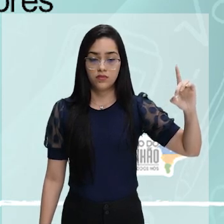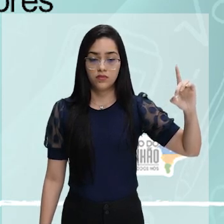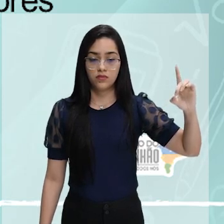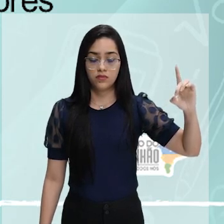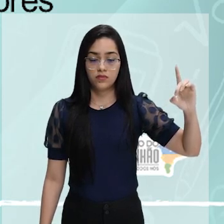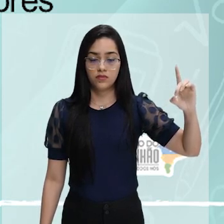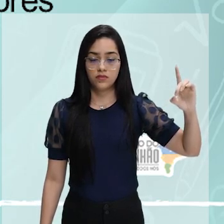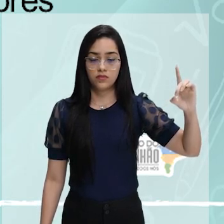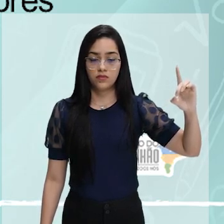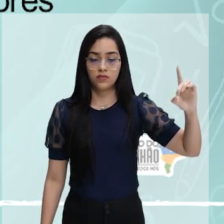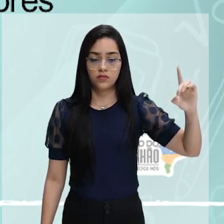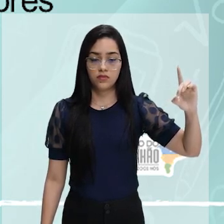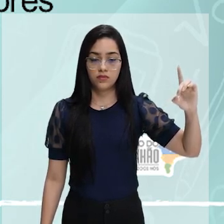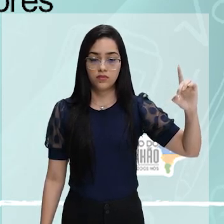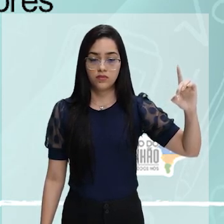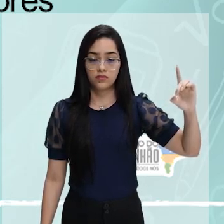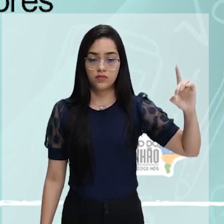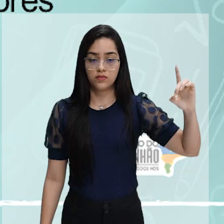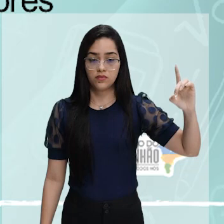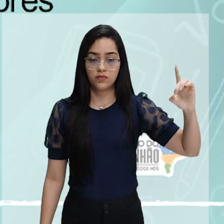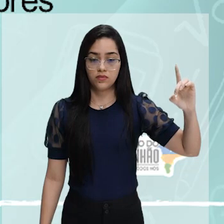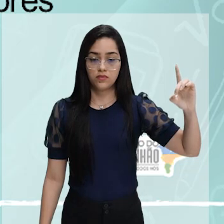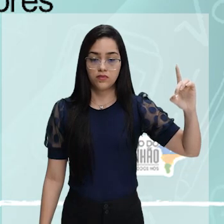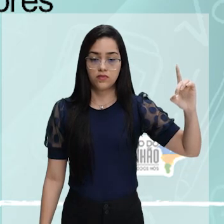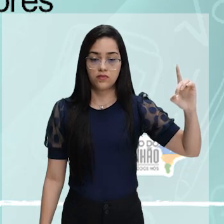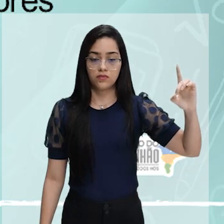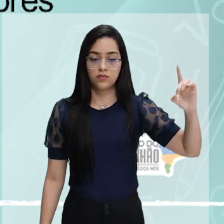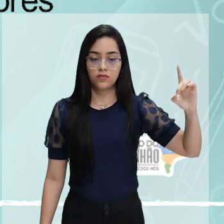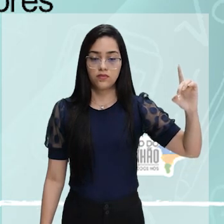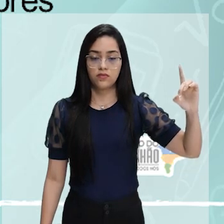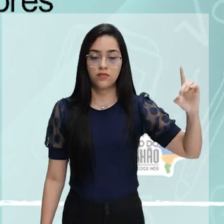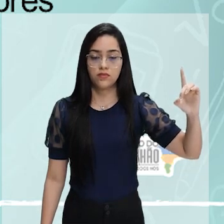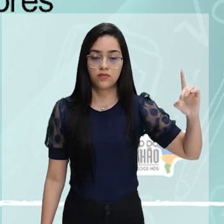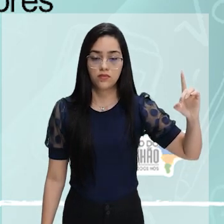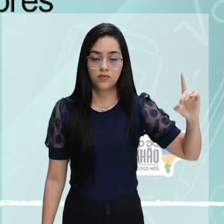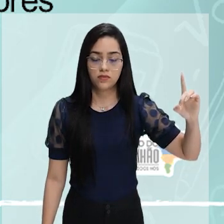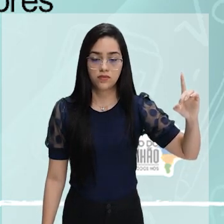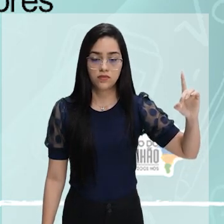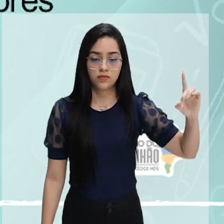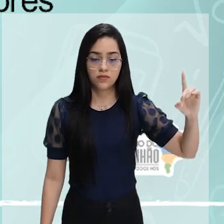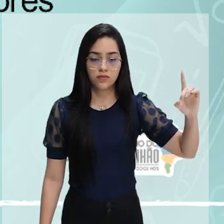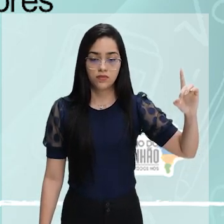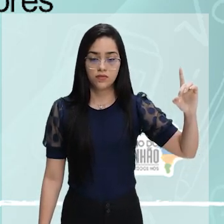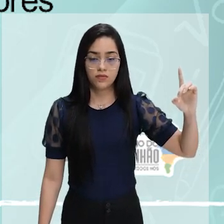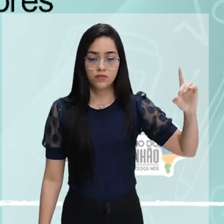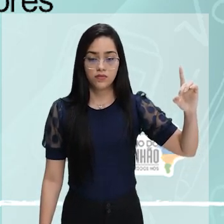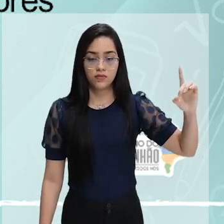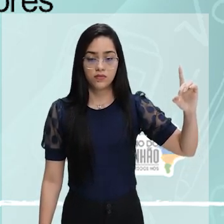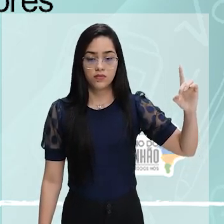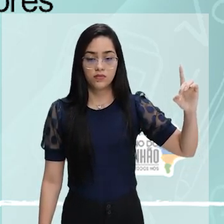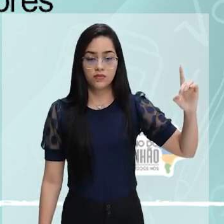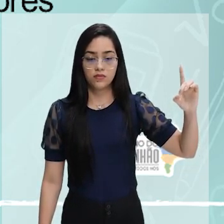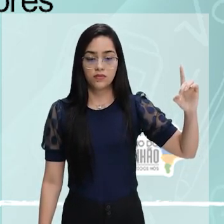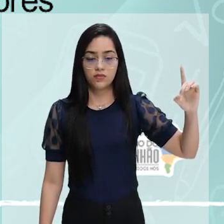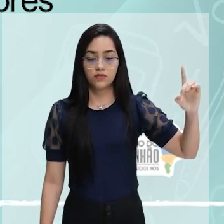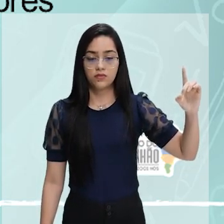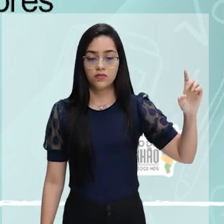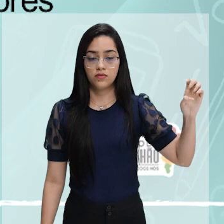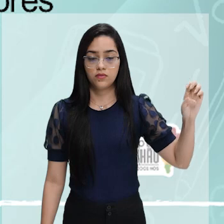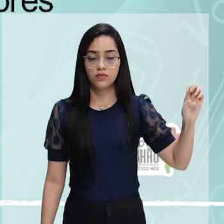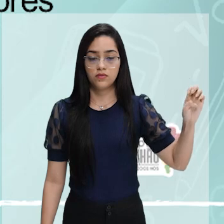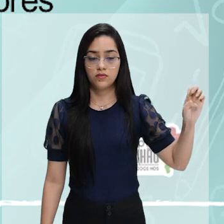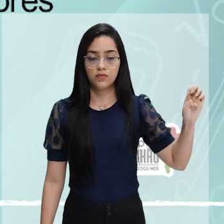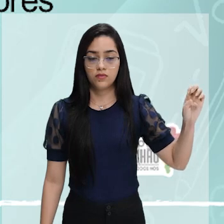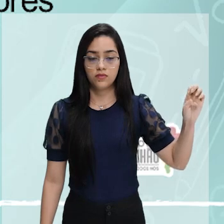D. Gustave Flaubert, Flaubert foi um dos precursores do realismo e